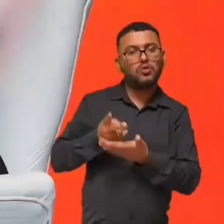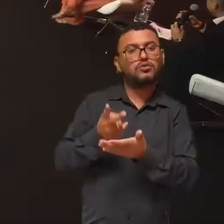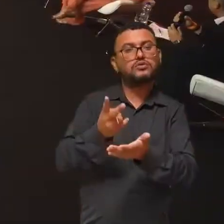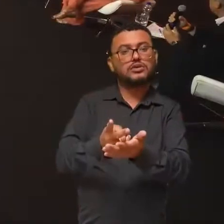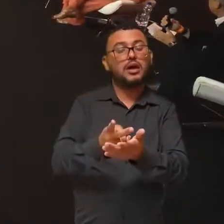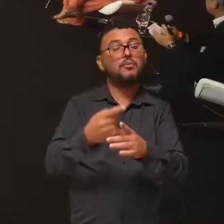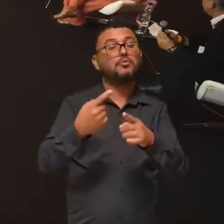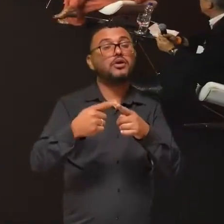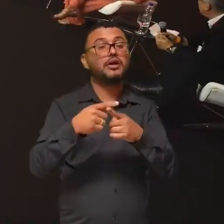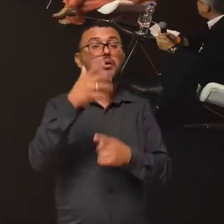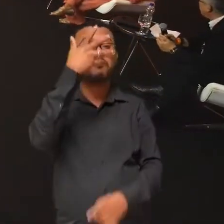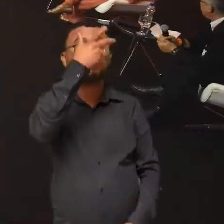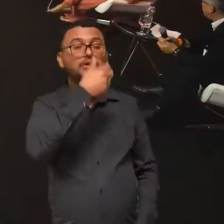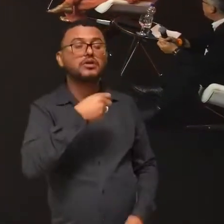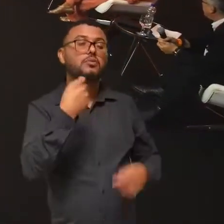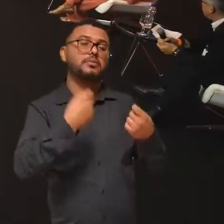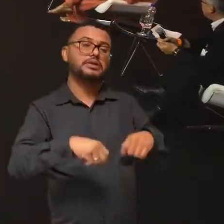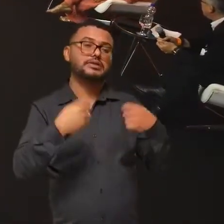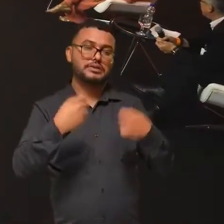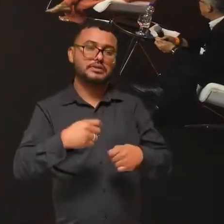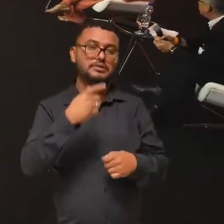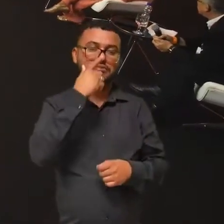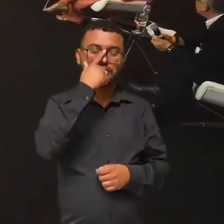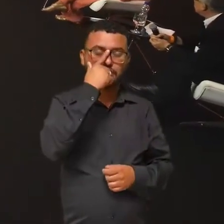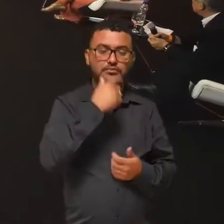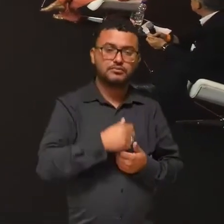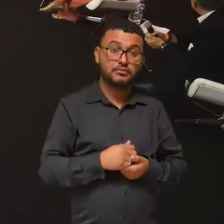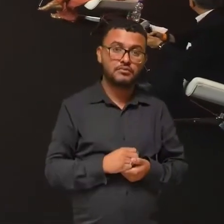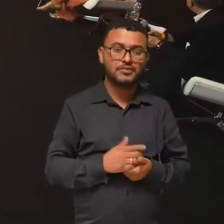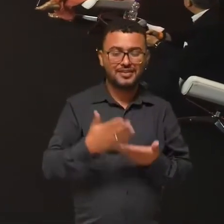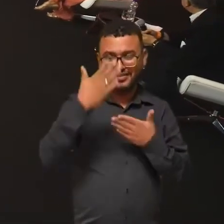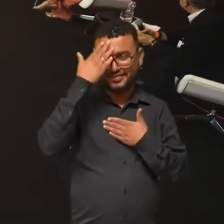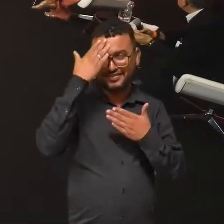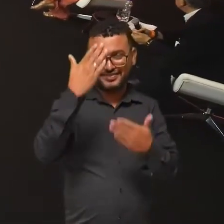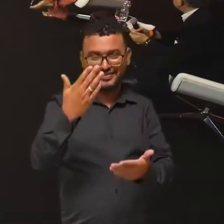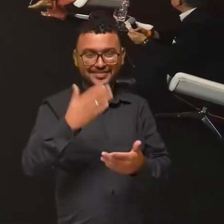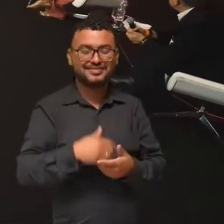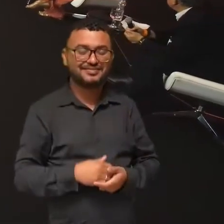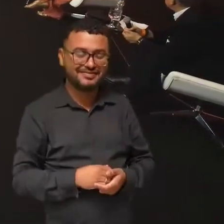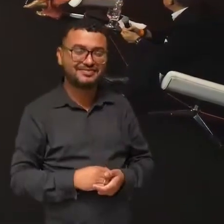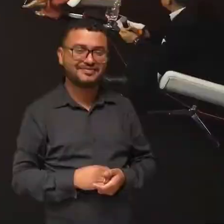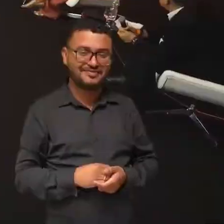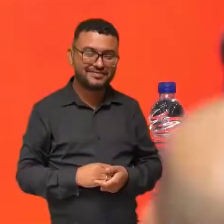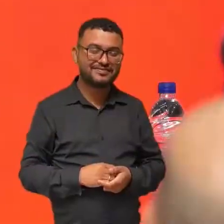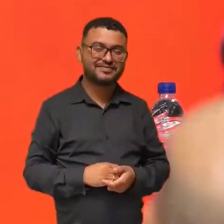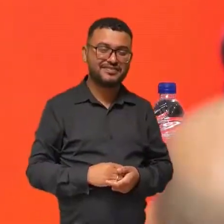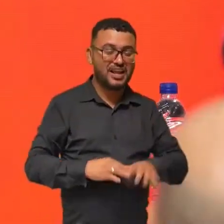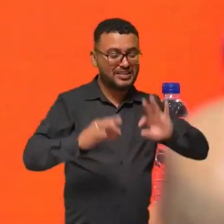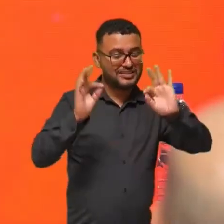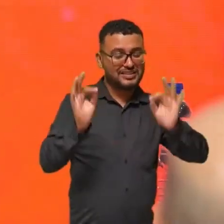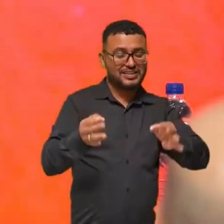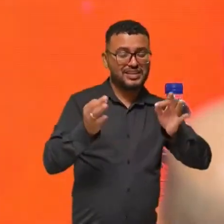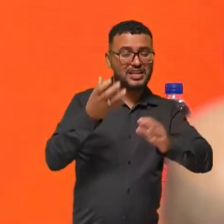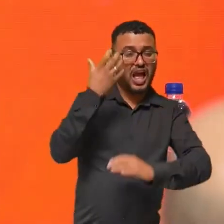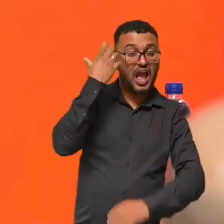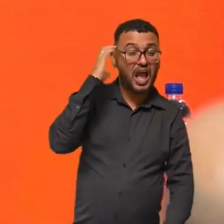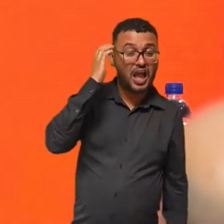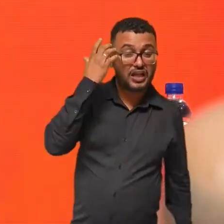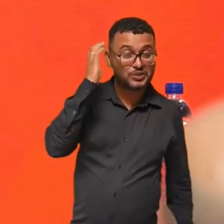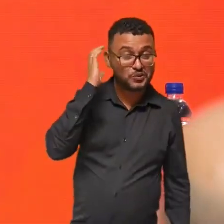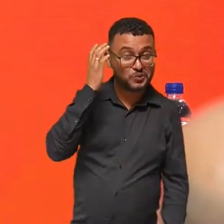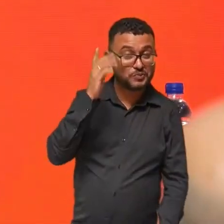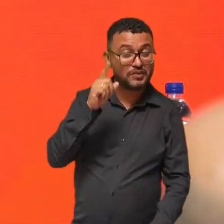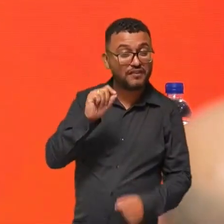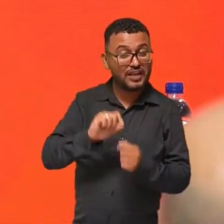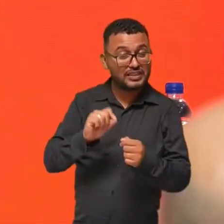também. Muito obrigada, Jorge. Com certeza, o rádio, né? Ele tem sido um veículo muito